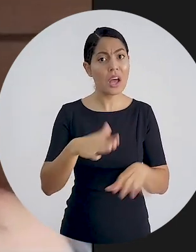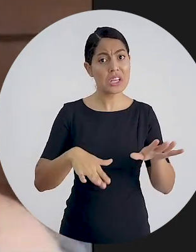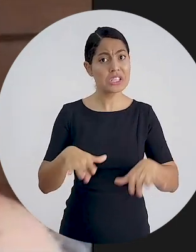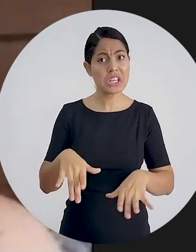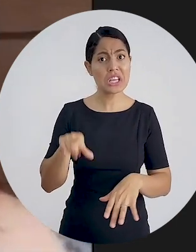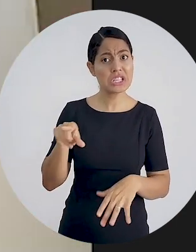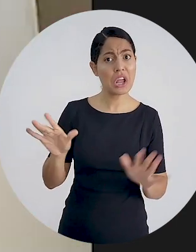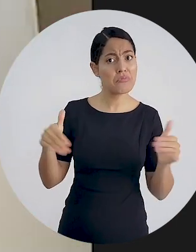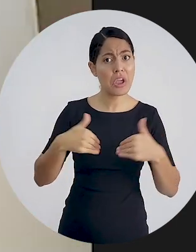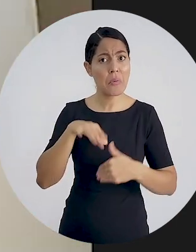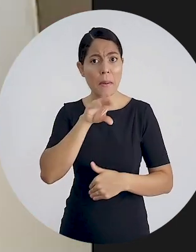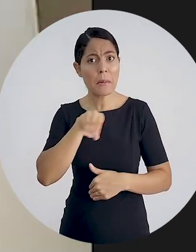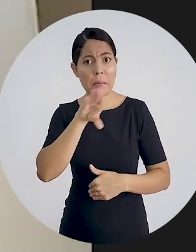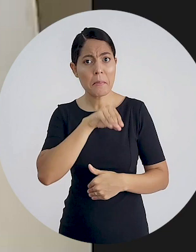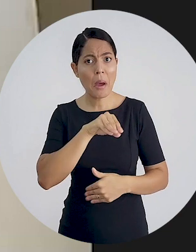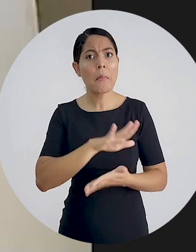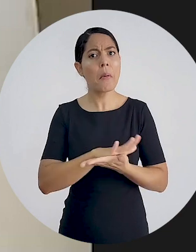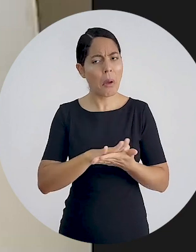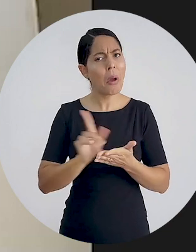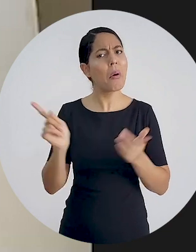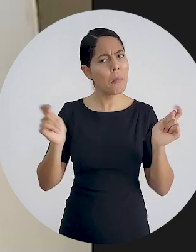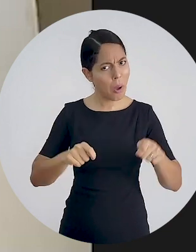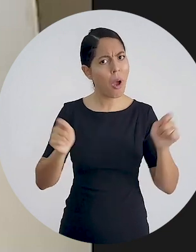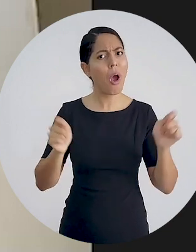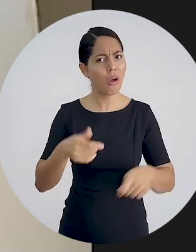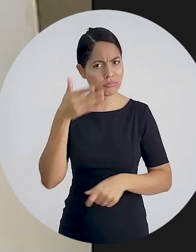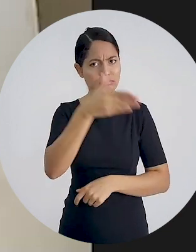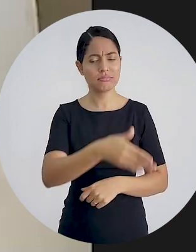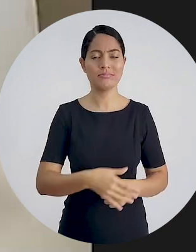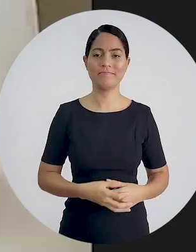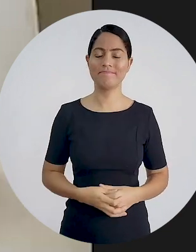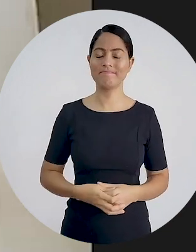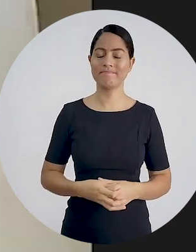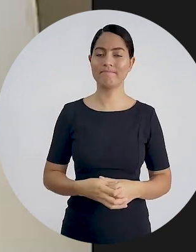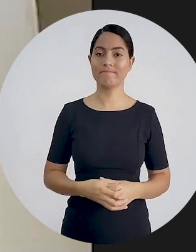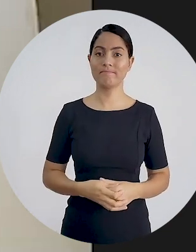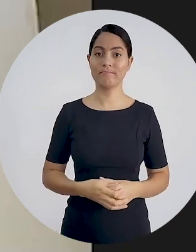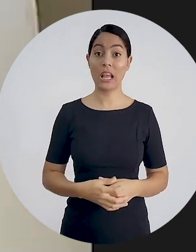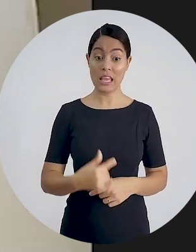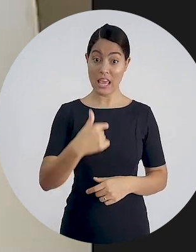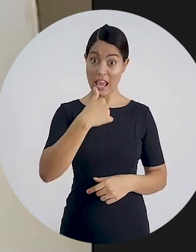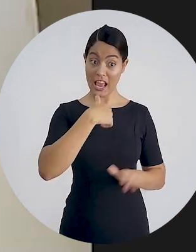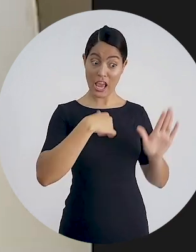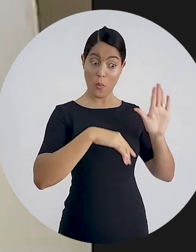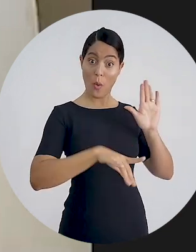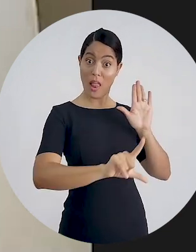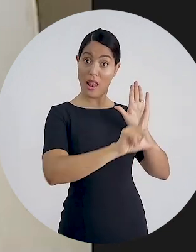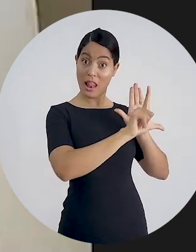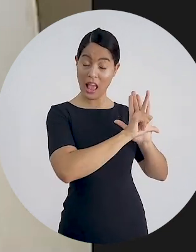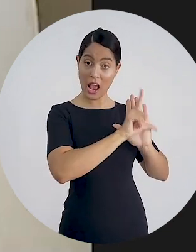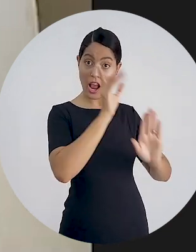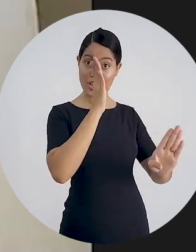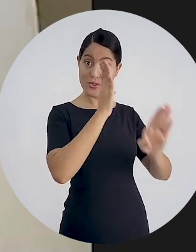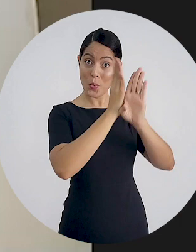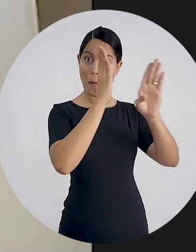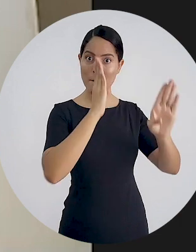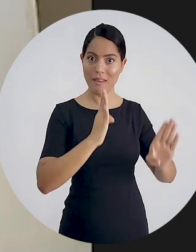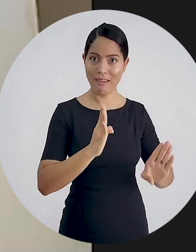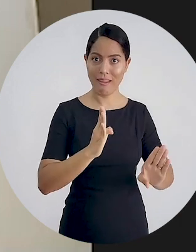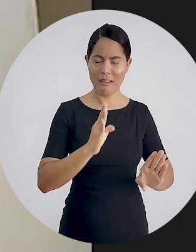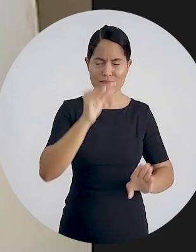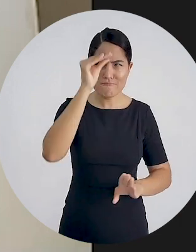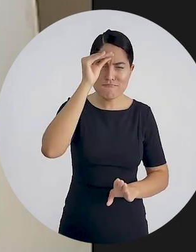não verbal. Quando eu descobri essa lei e os direitos que o Gabriel tem, isso mudou completamente, porque antes